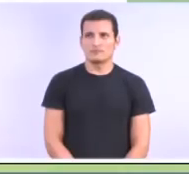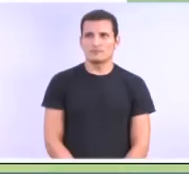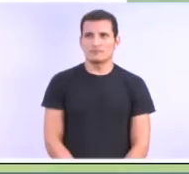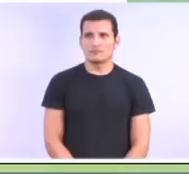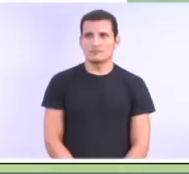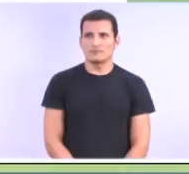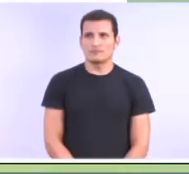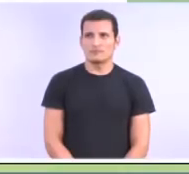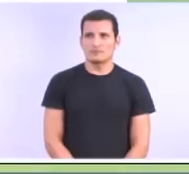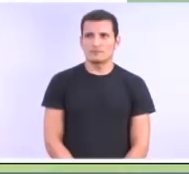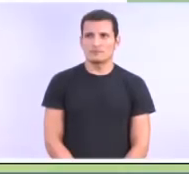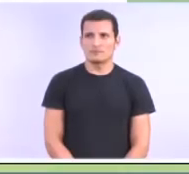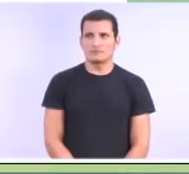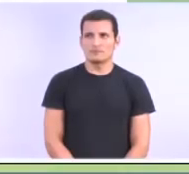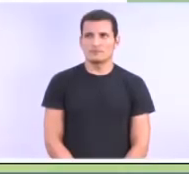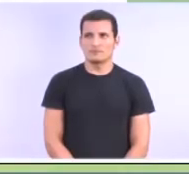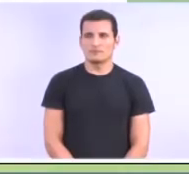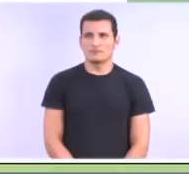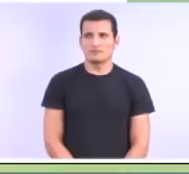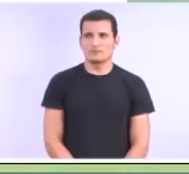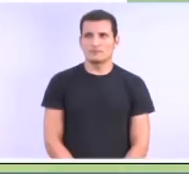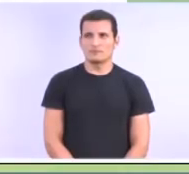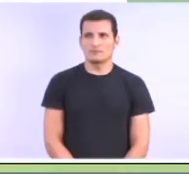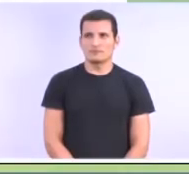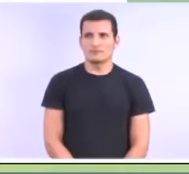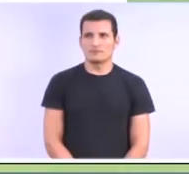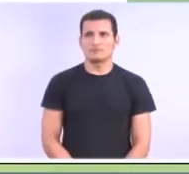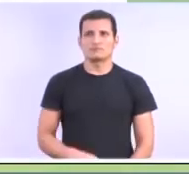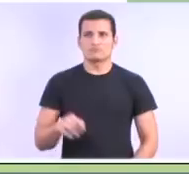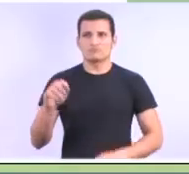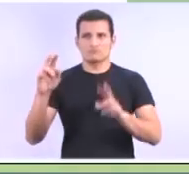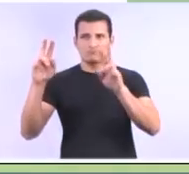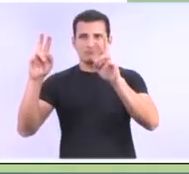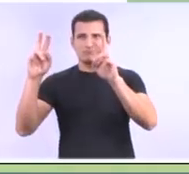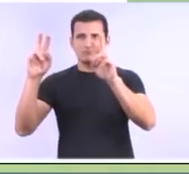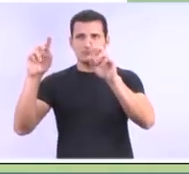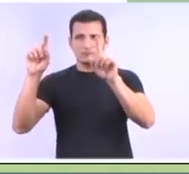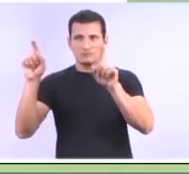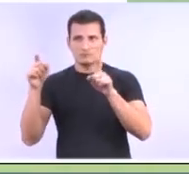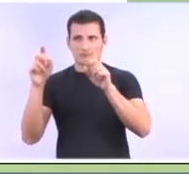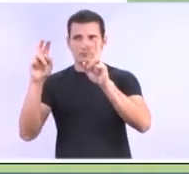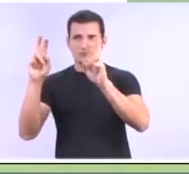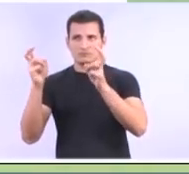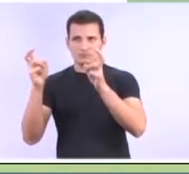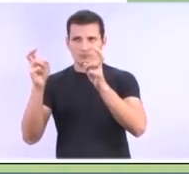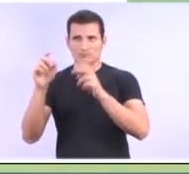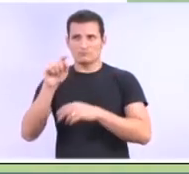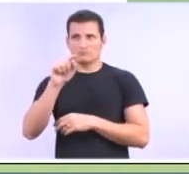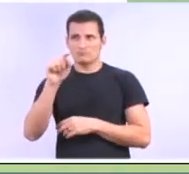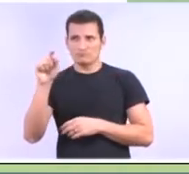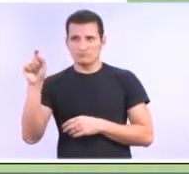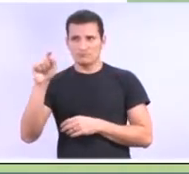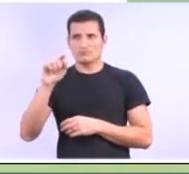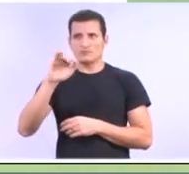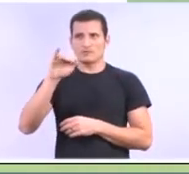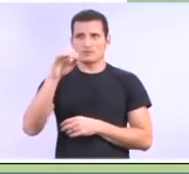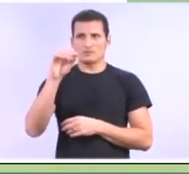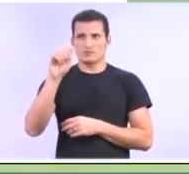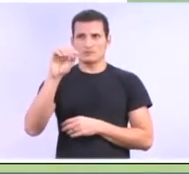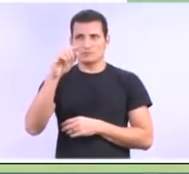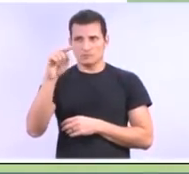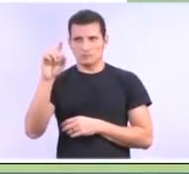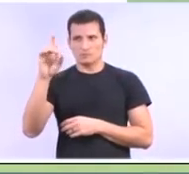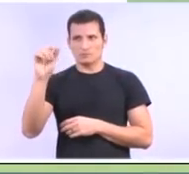abc.setNome, olha entre parênteses, o valor que eu quero atribuir, que eu risquei no meio. O valor que eu quero